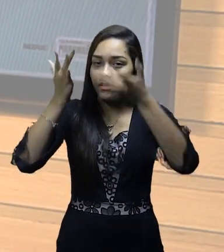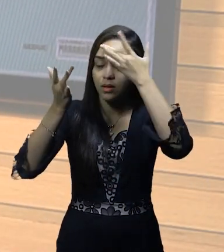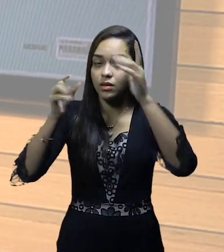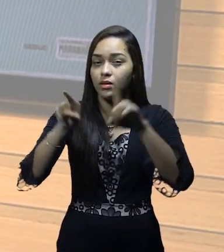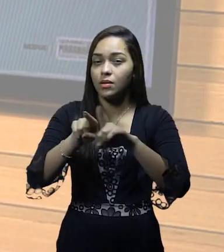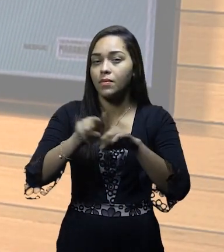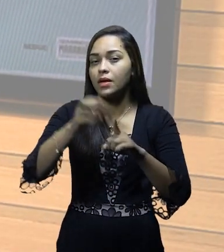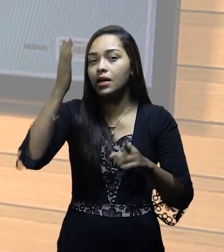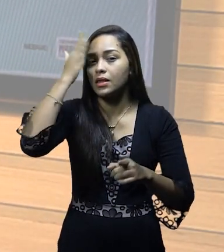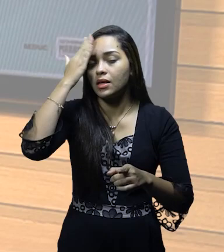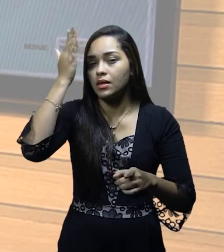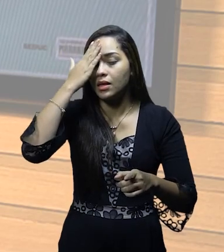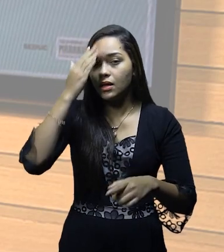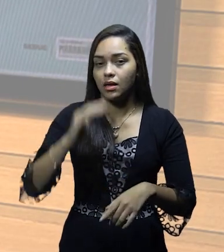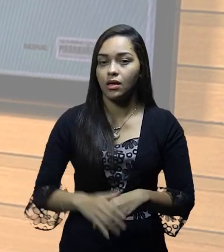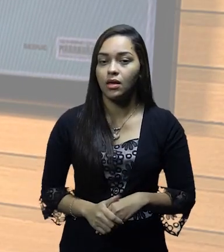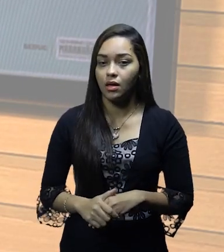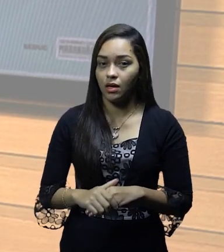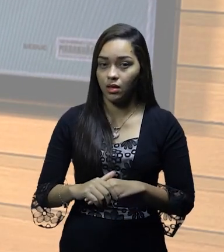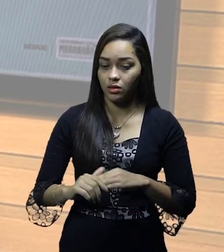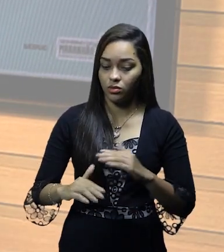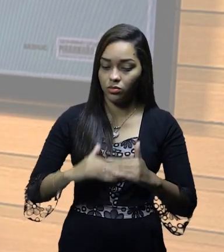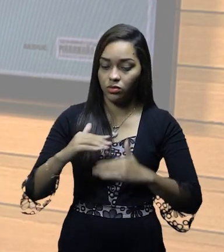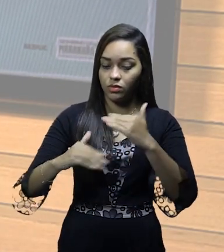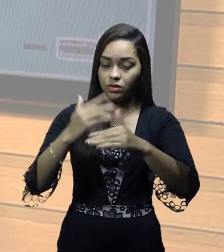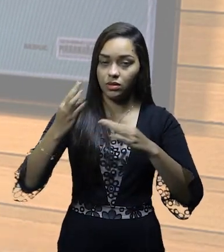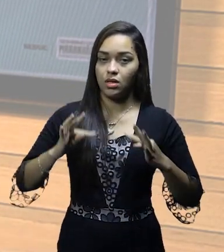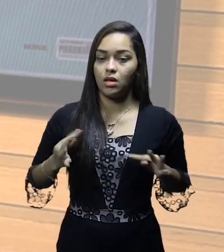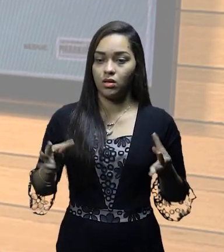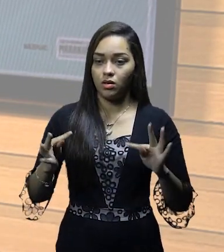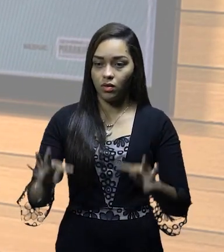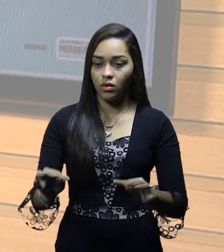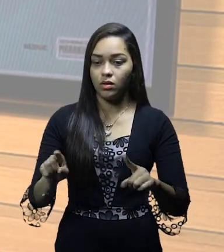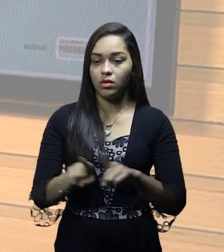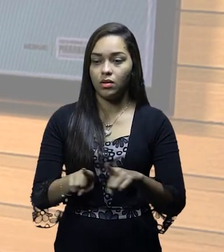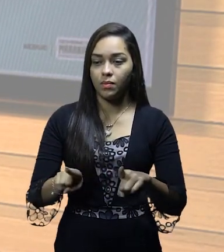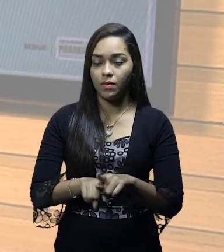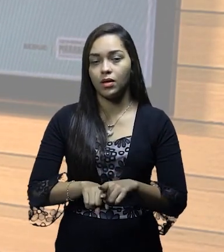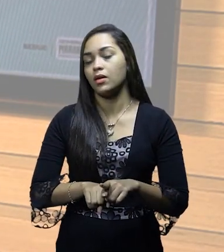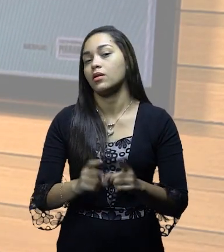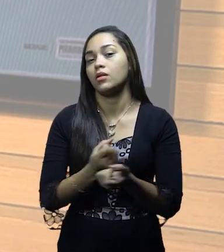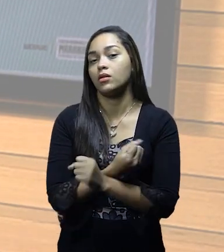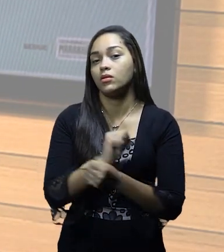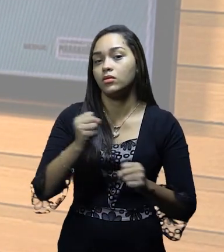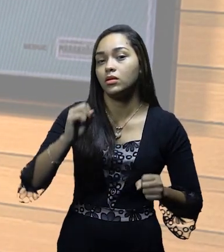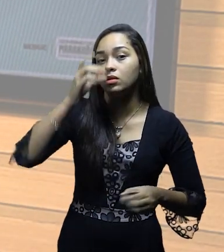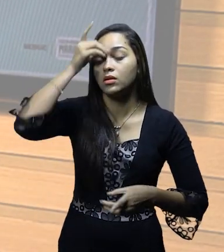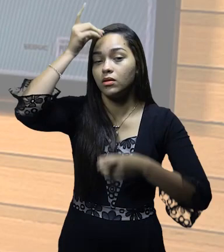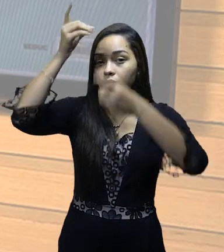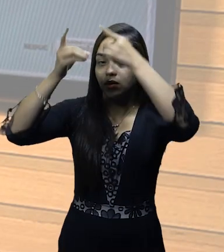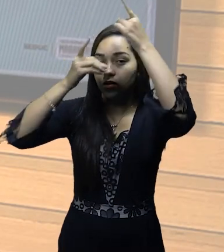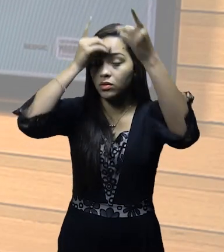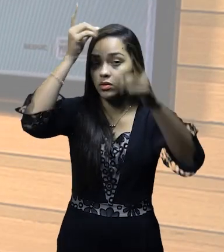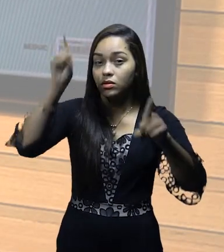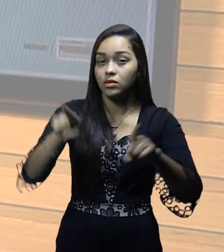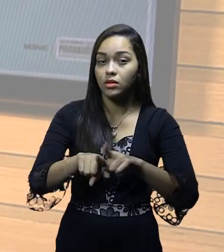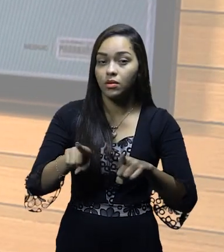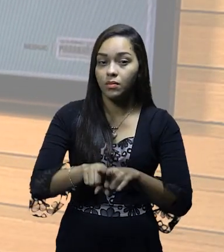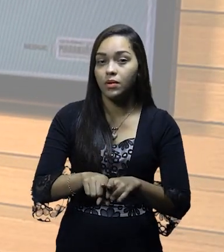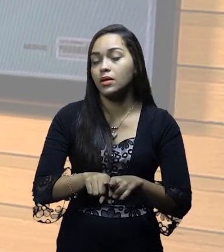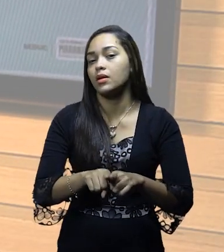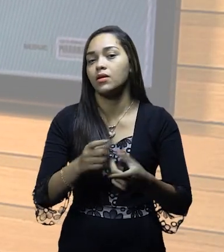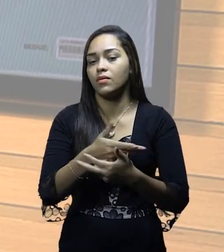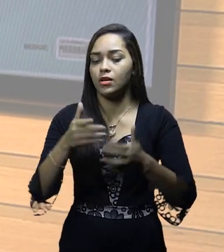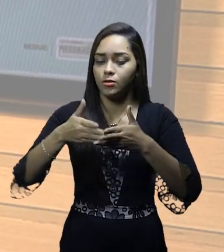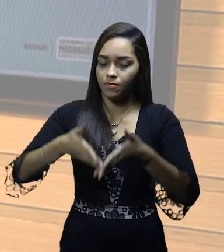para si mesmo. Nessa época, o que você precisa memorizar e entender é a época dos grandes avanços